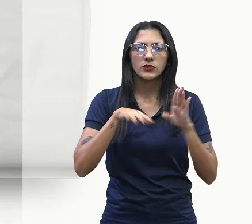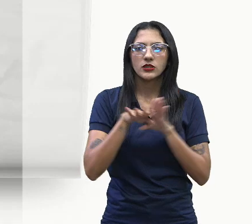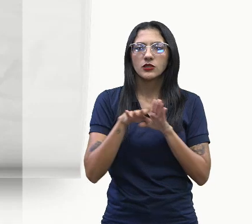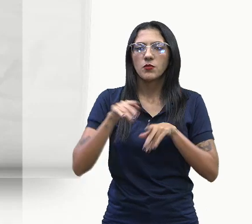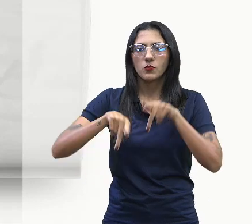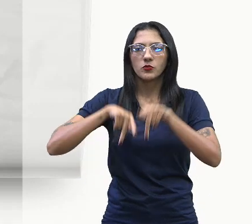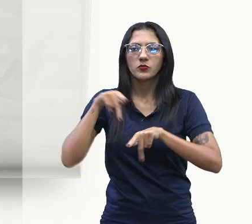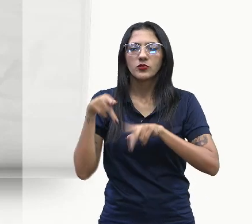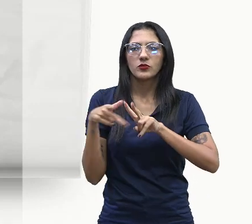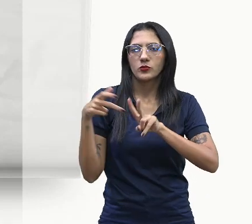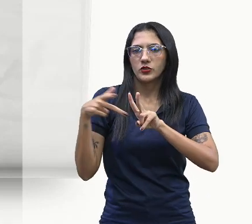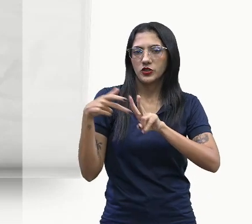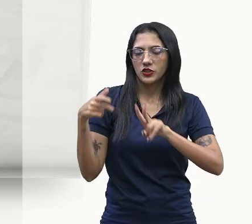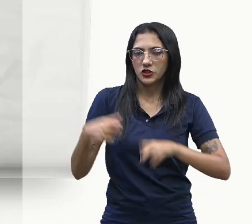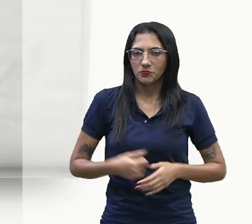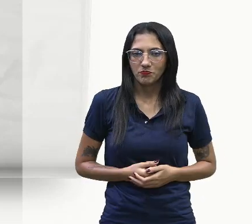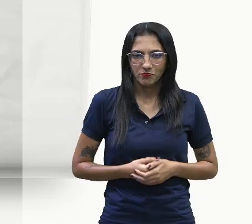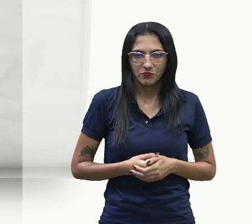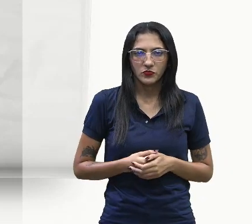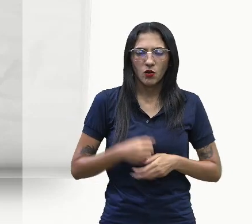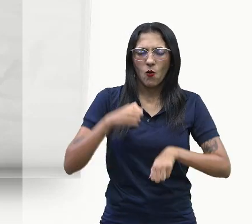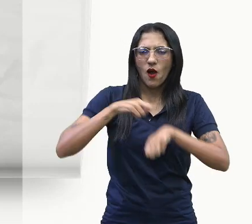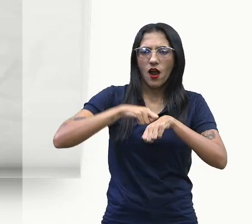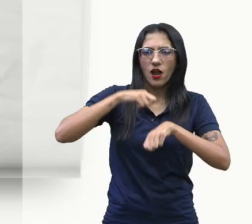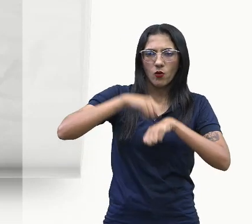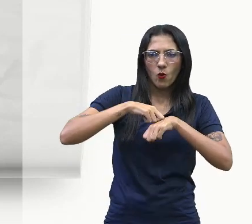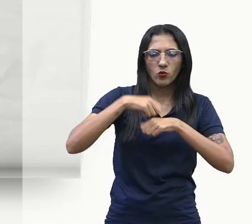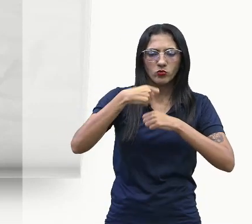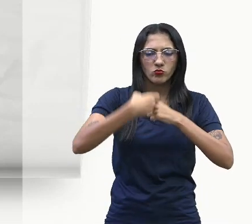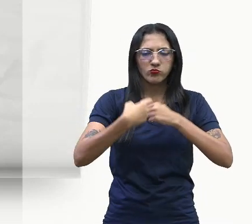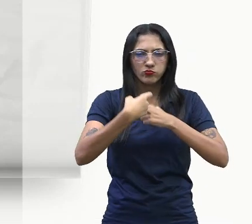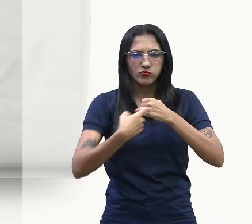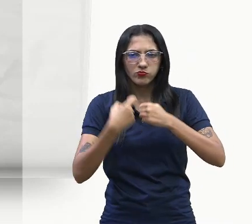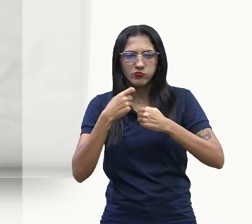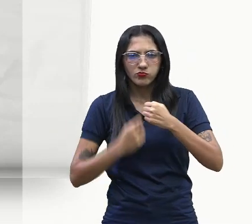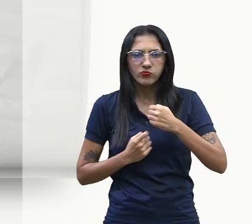indígenas. Seu caroço, normalmente